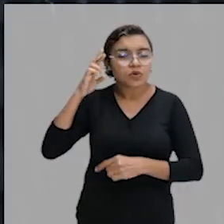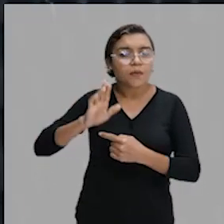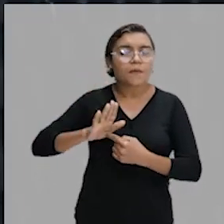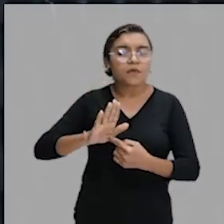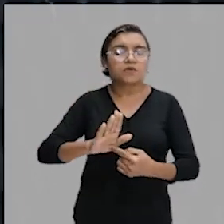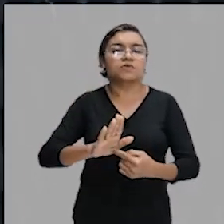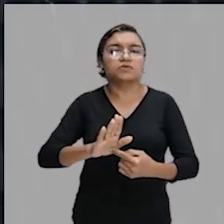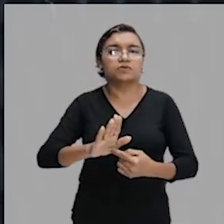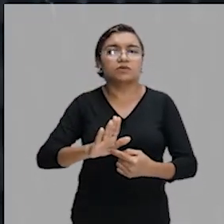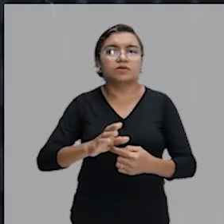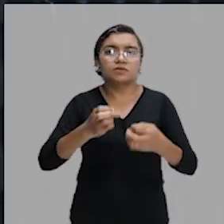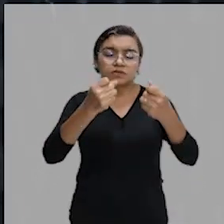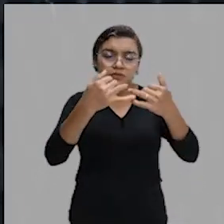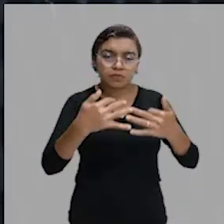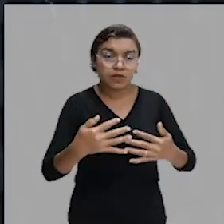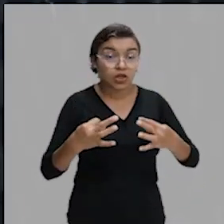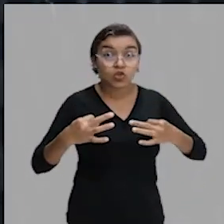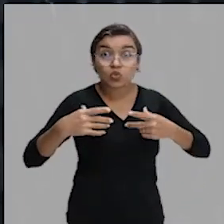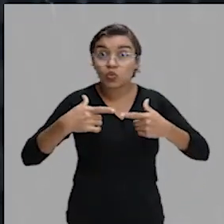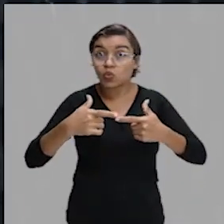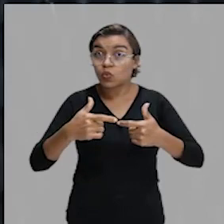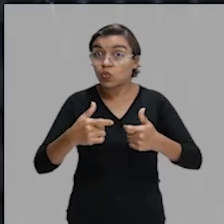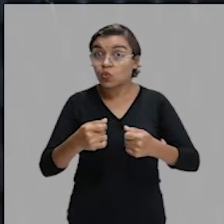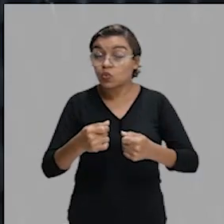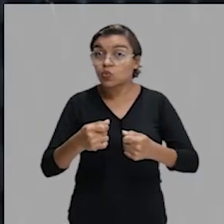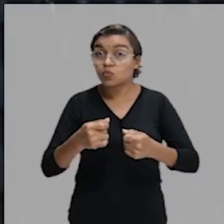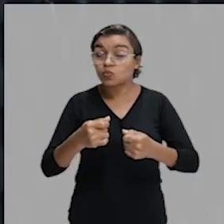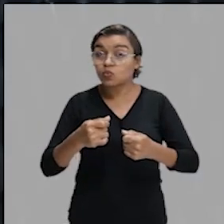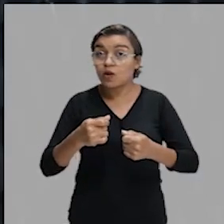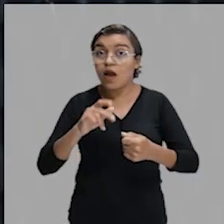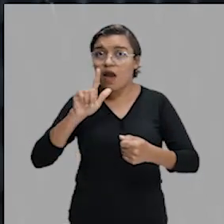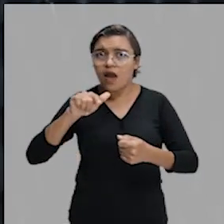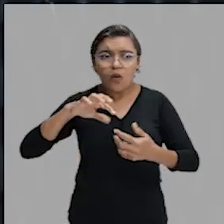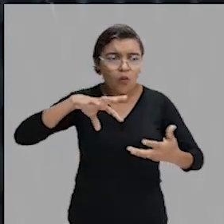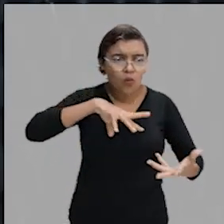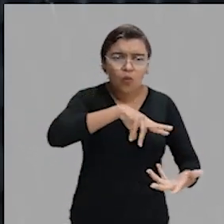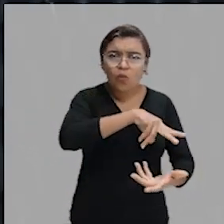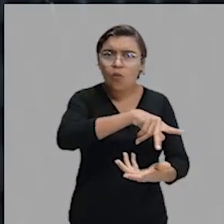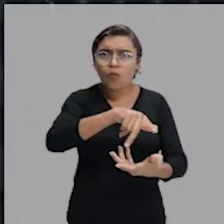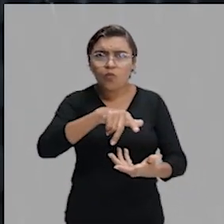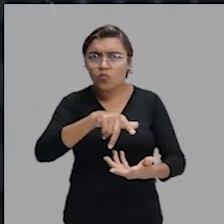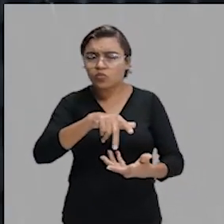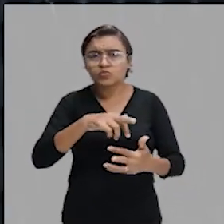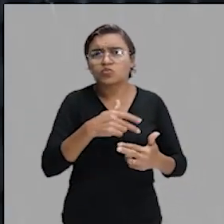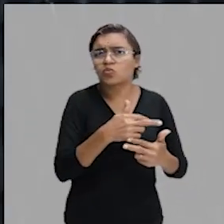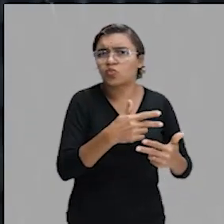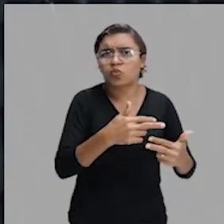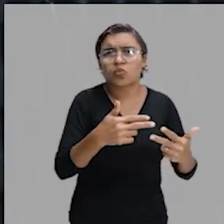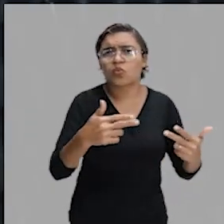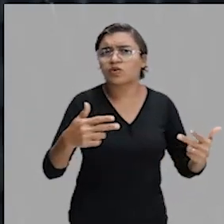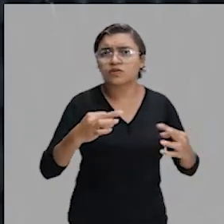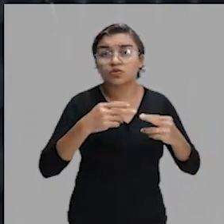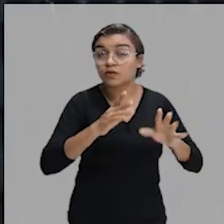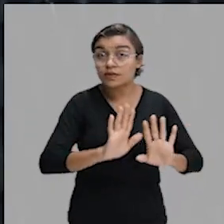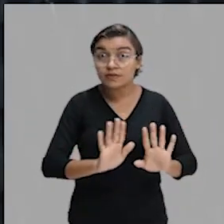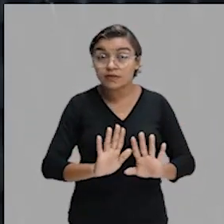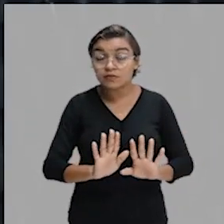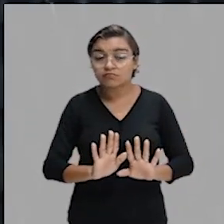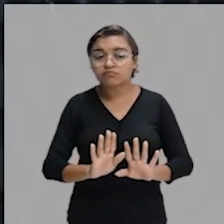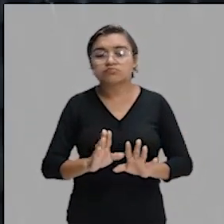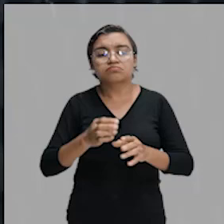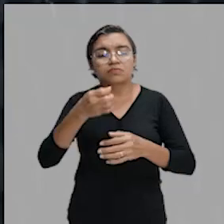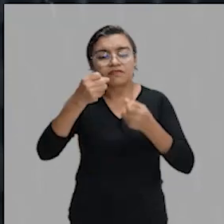que tudo, que todo, não é universal, não serve para todas as ocasiões, certo? Ele não